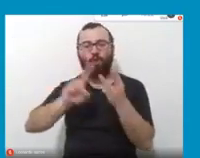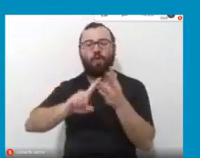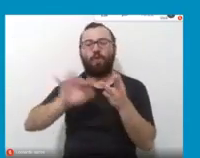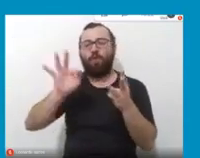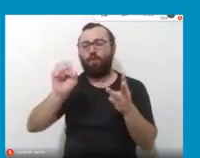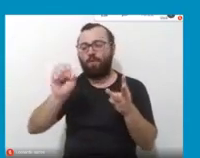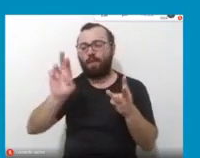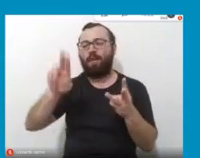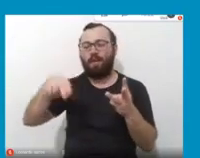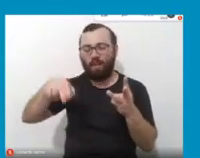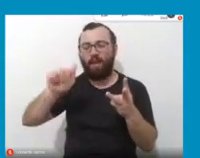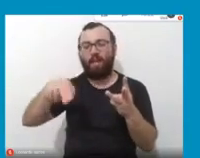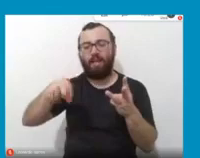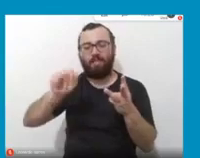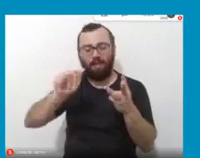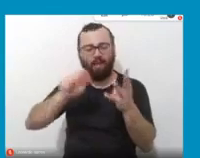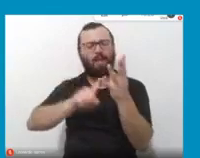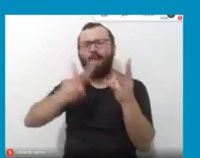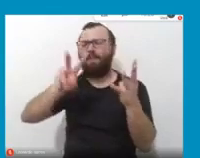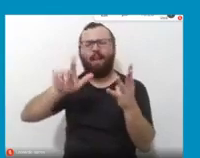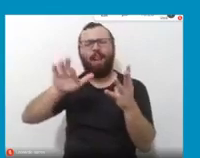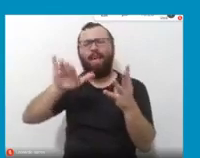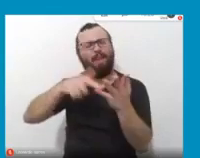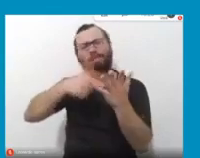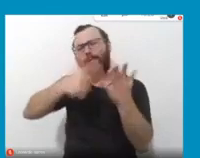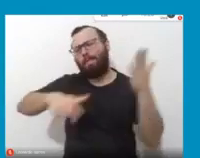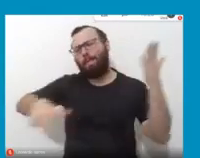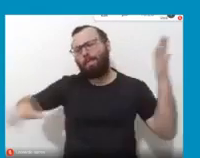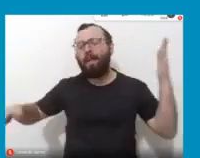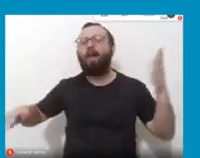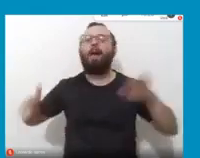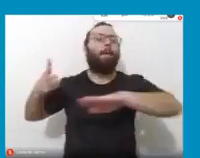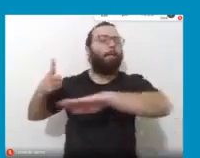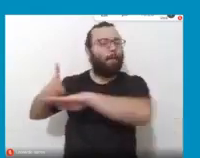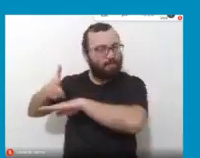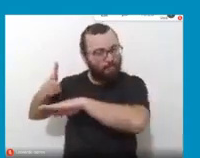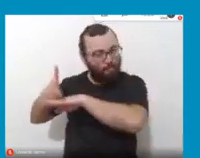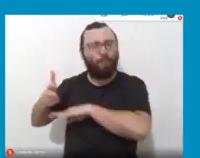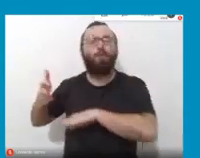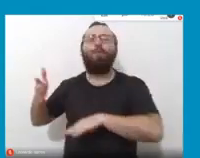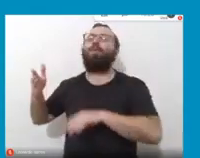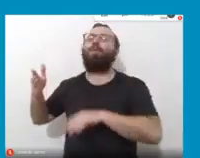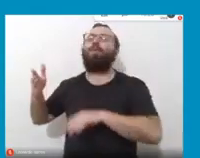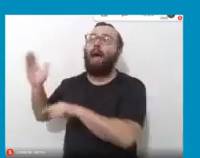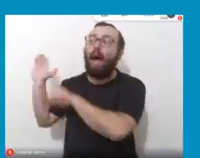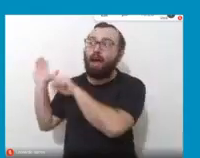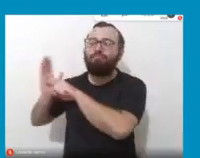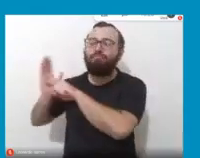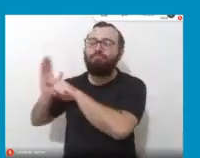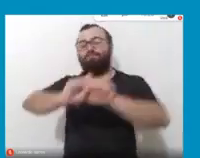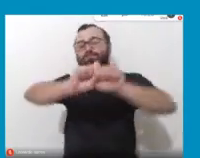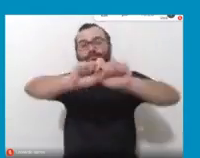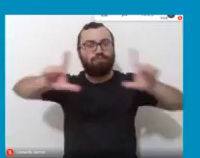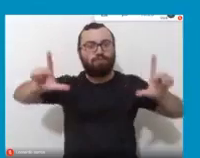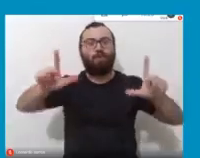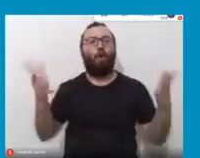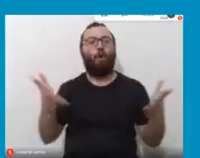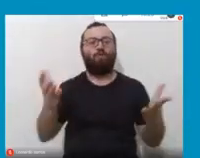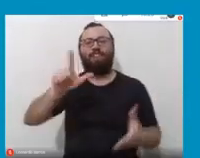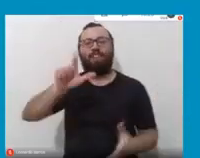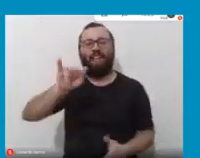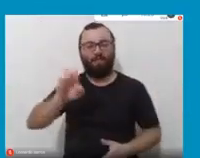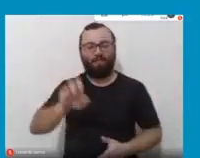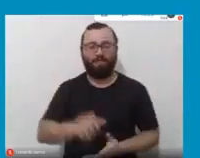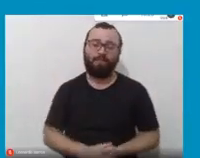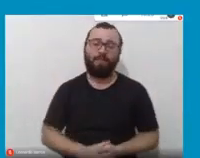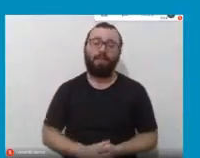a Valéria, tantos mais que participaram, tornaram possível a realização. Eu vou,